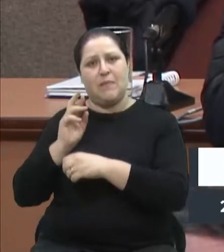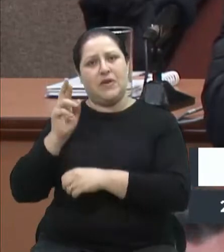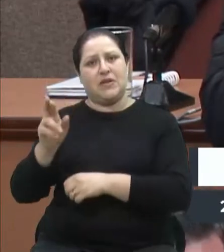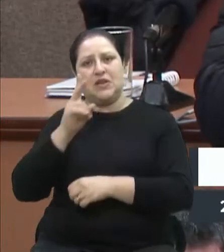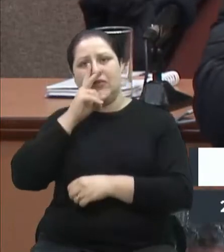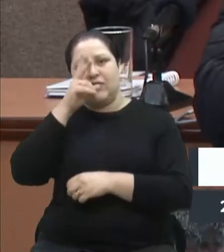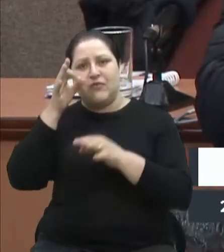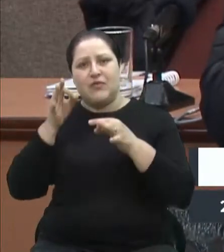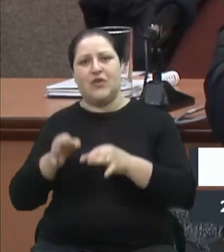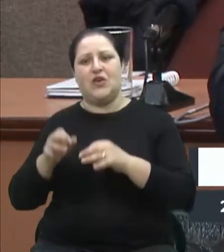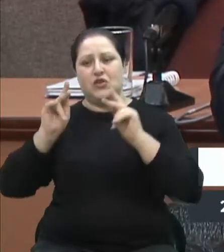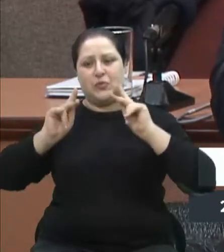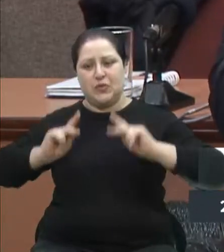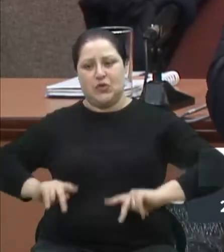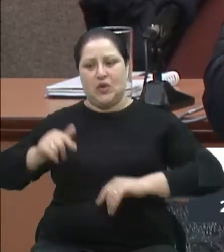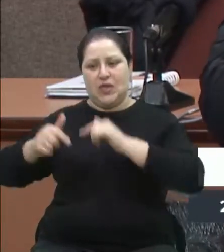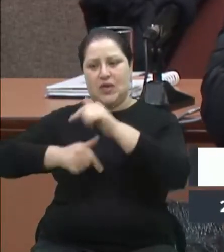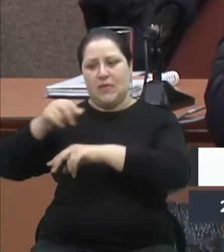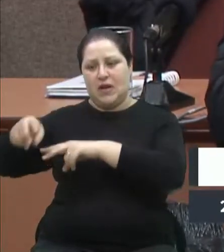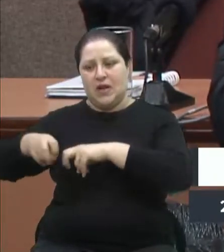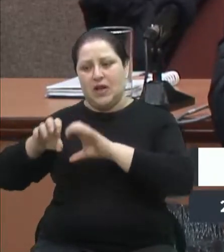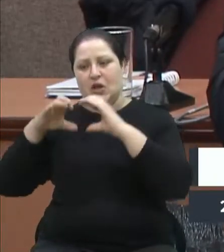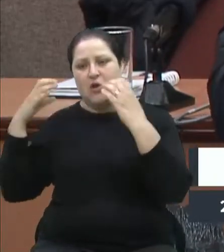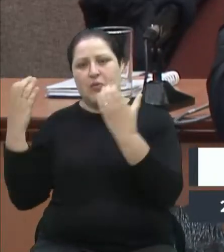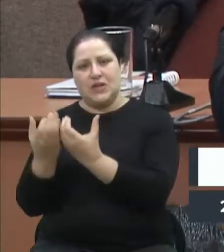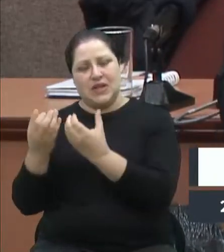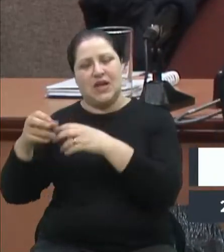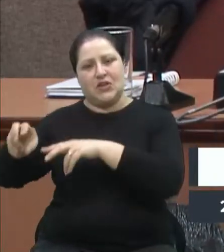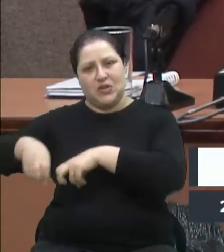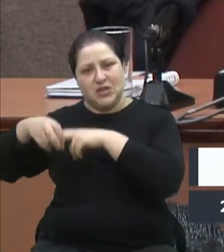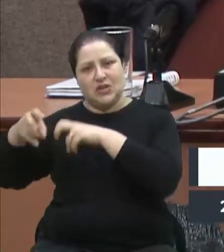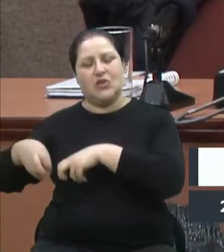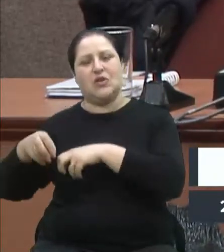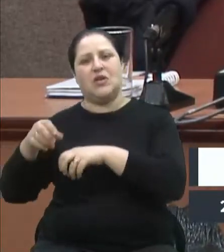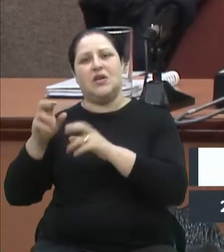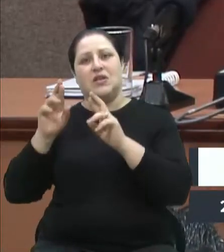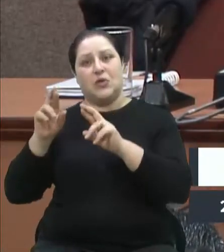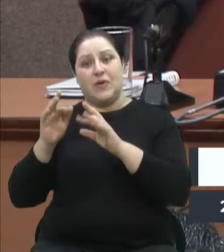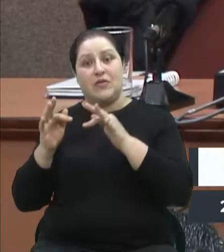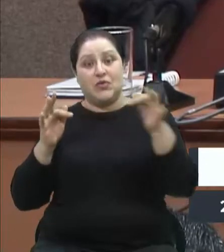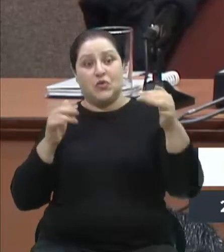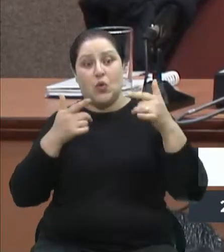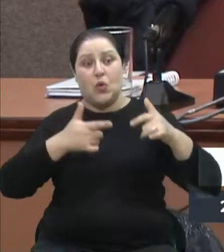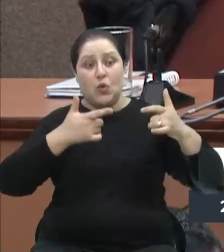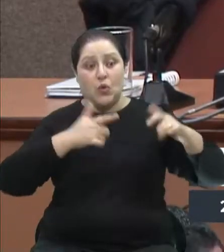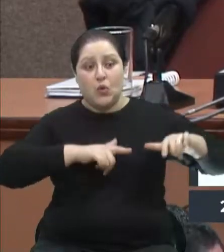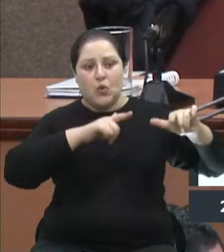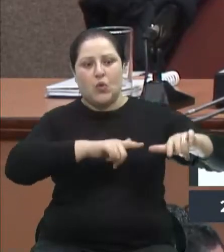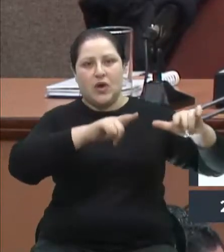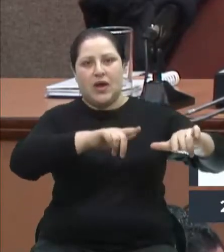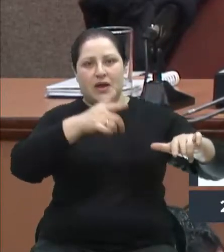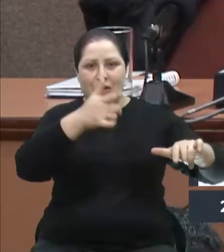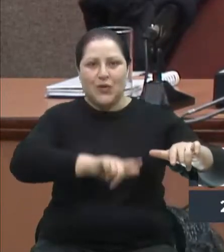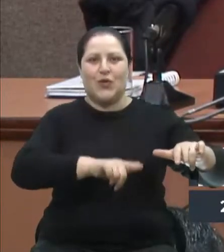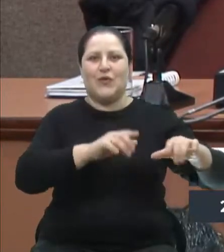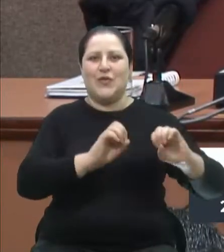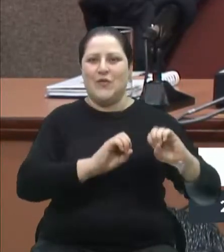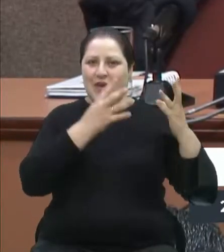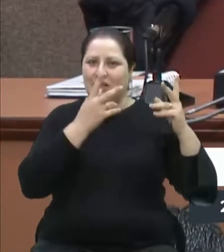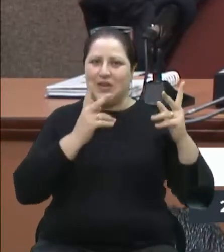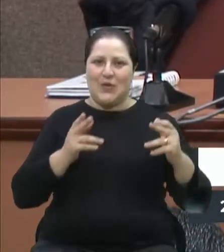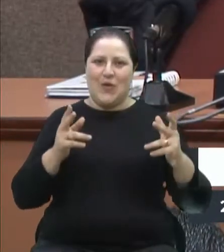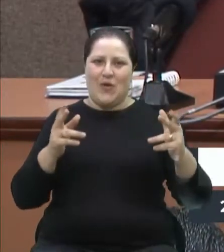representa muito bem as comunidades do interior e que possamos ter em outros distritos grandes eventos como esses dias falava aqui a